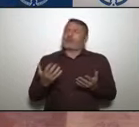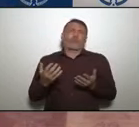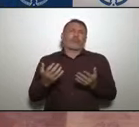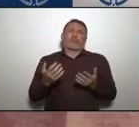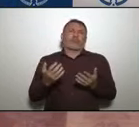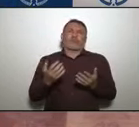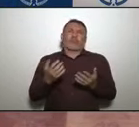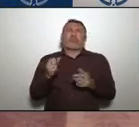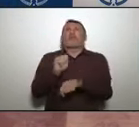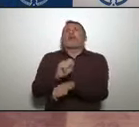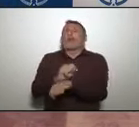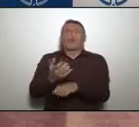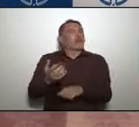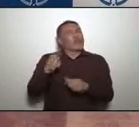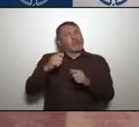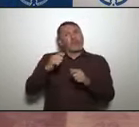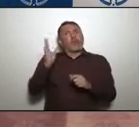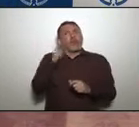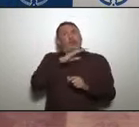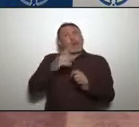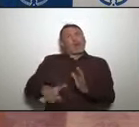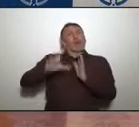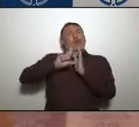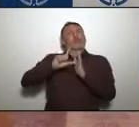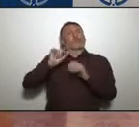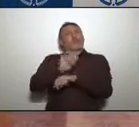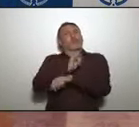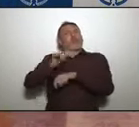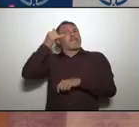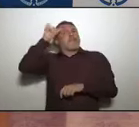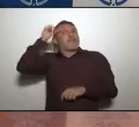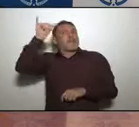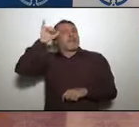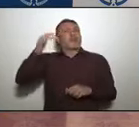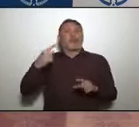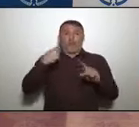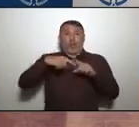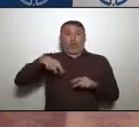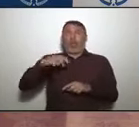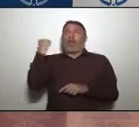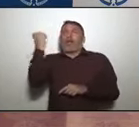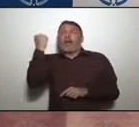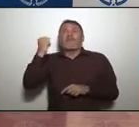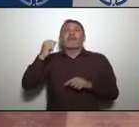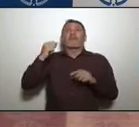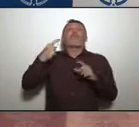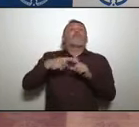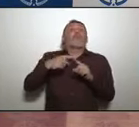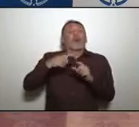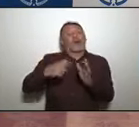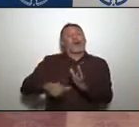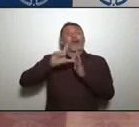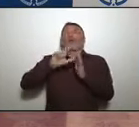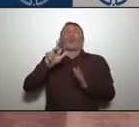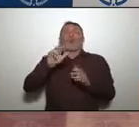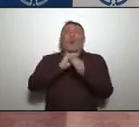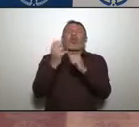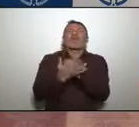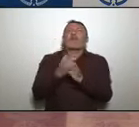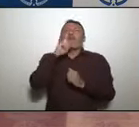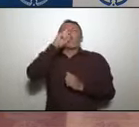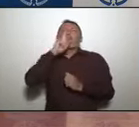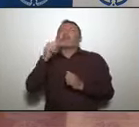Então, nós não estamos tão graves pelas medidas que nós tomamos. Não é porque nós não estamos tão graves porque a doença não é grave, não. Nós não estamos